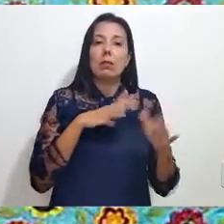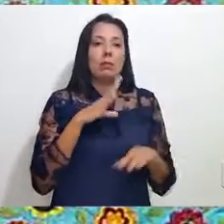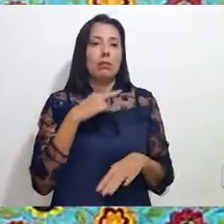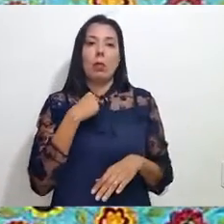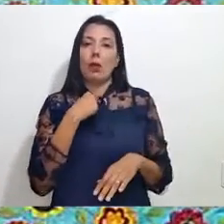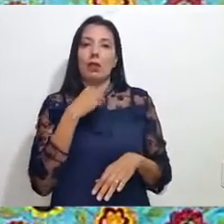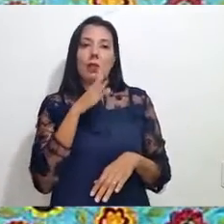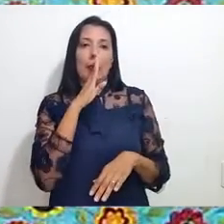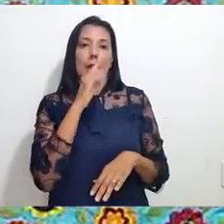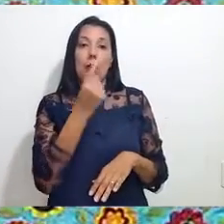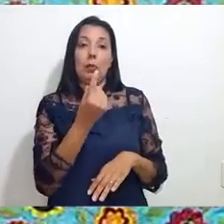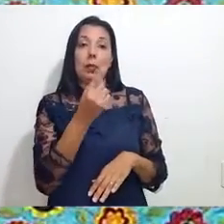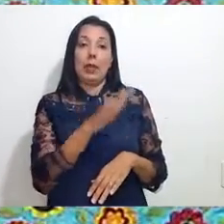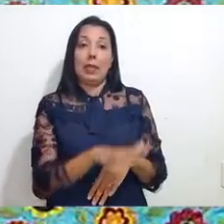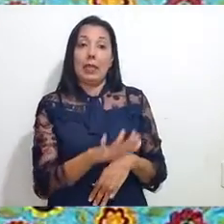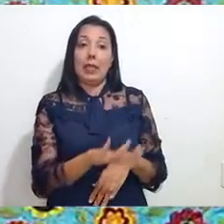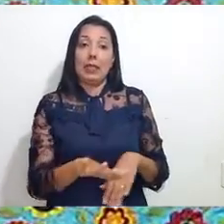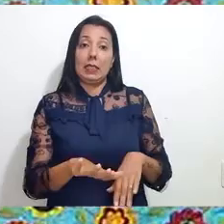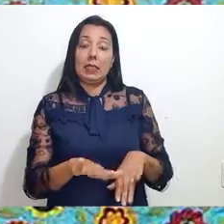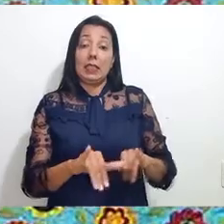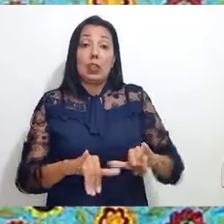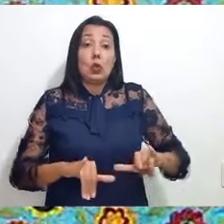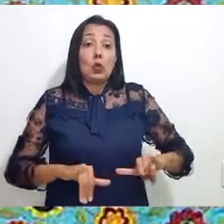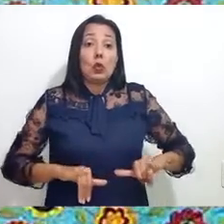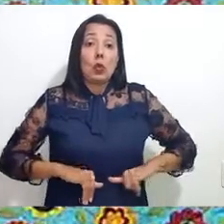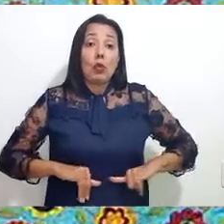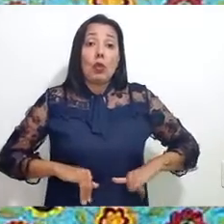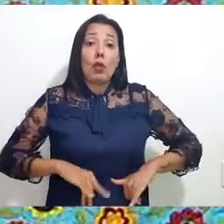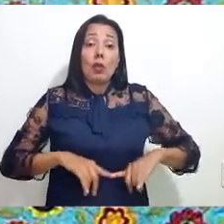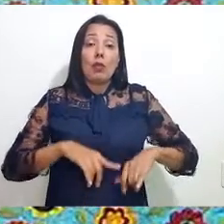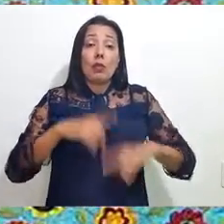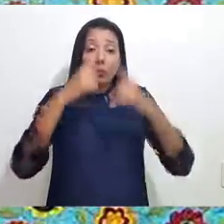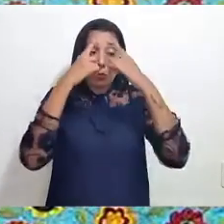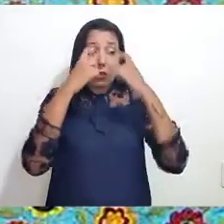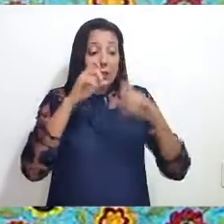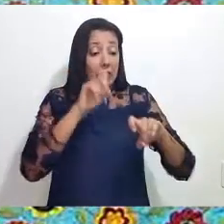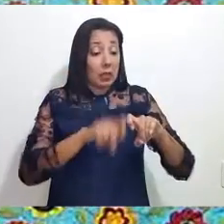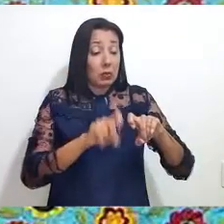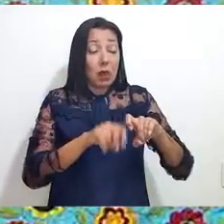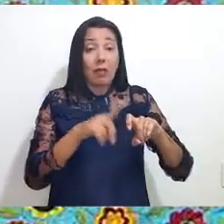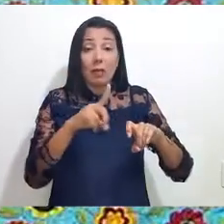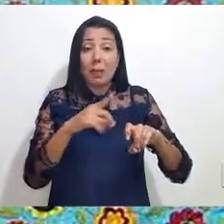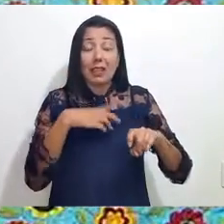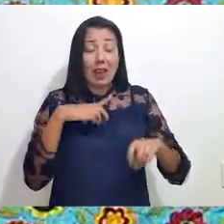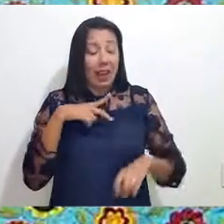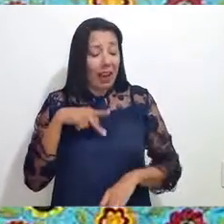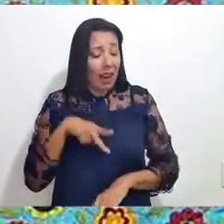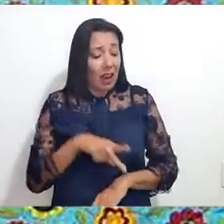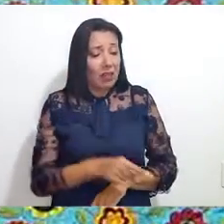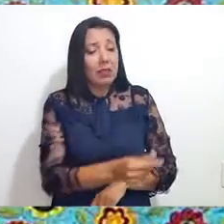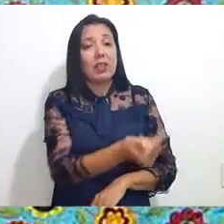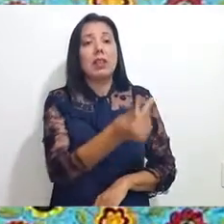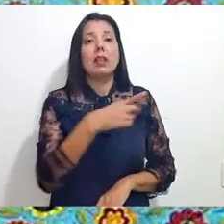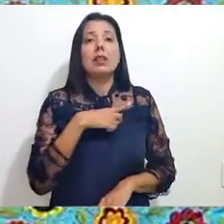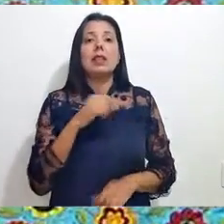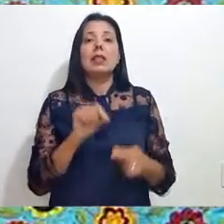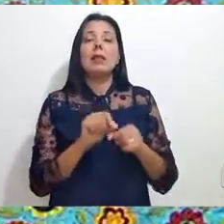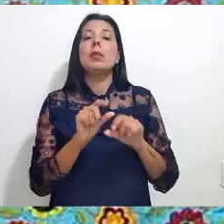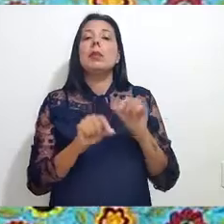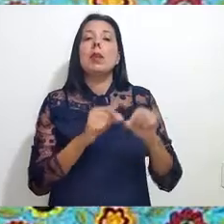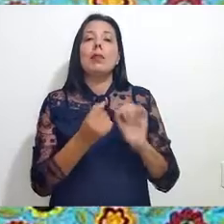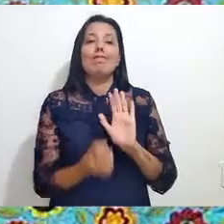repetir esse comportamento. Então, é muito importante o papel dos professores, mas toda a sociedade